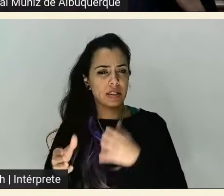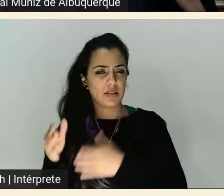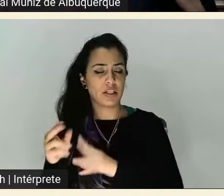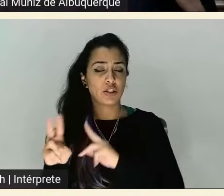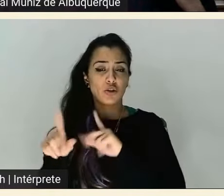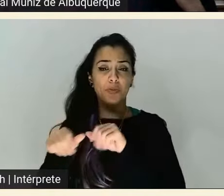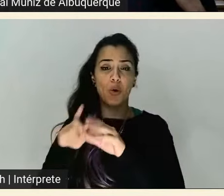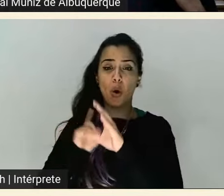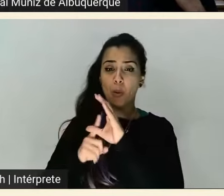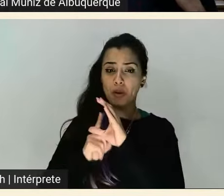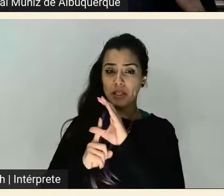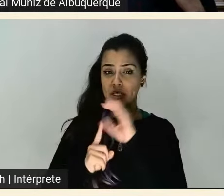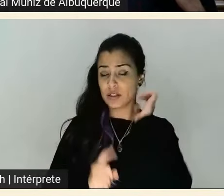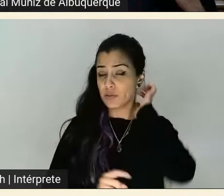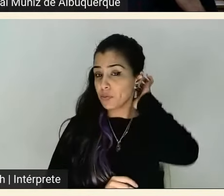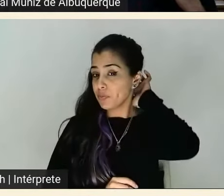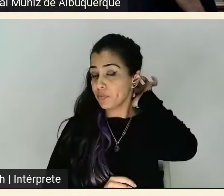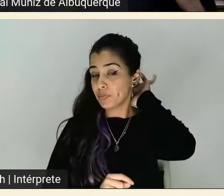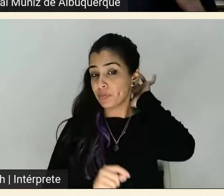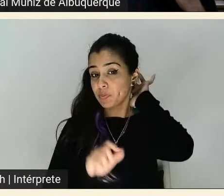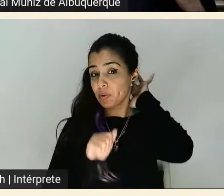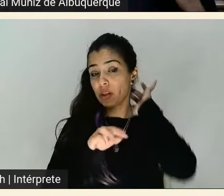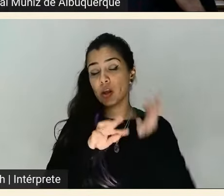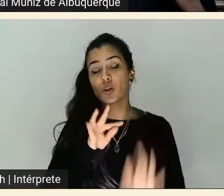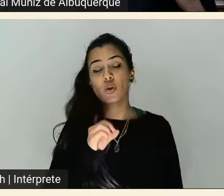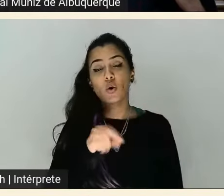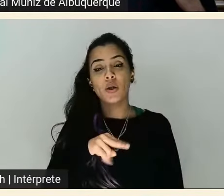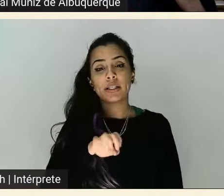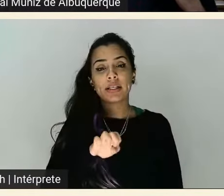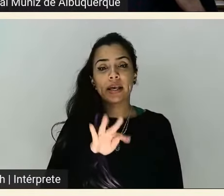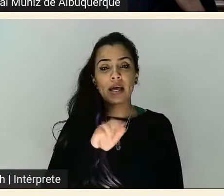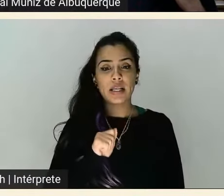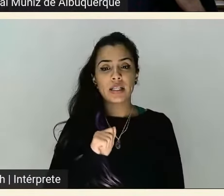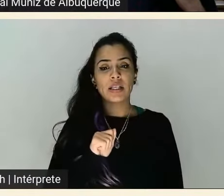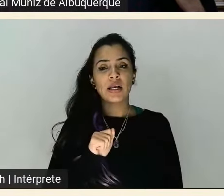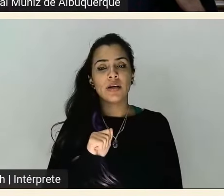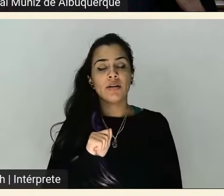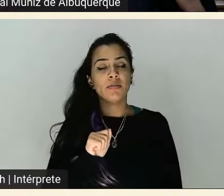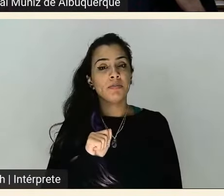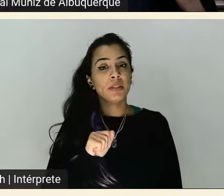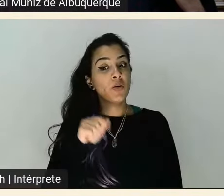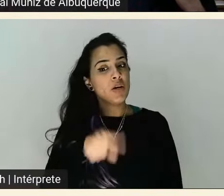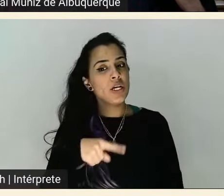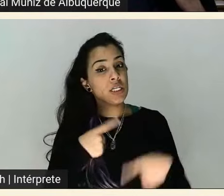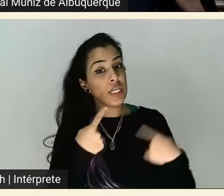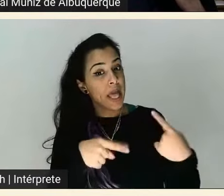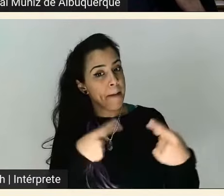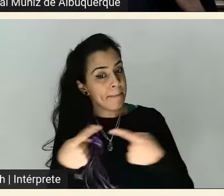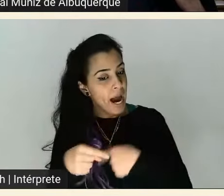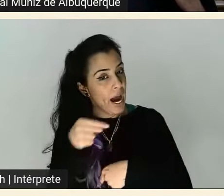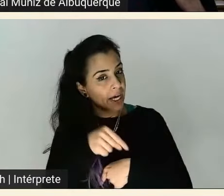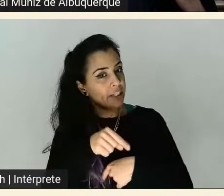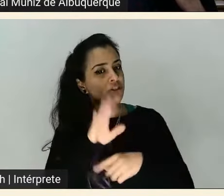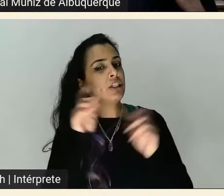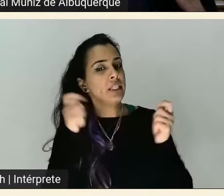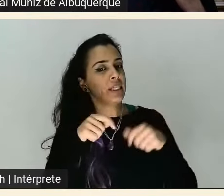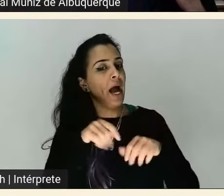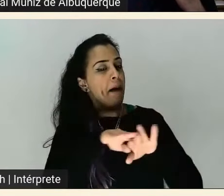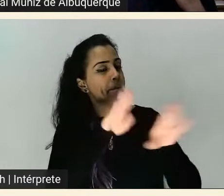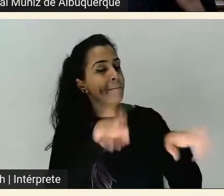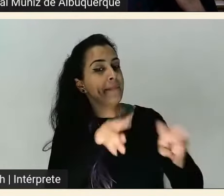fundamental. Antonieta Santos Feio. Esse debate sobre a questão do negro daria uma outra mesa, né? O Mário de